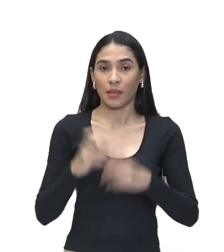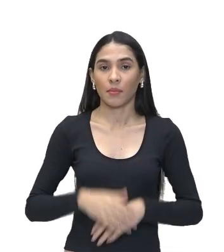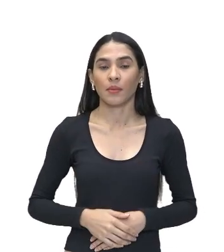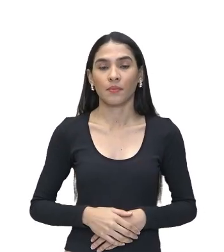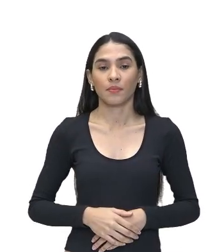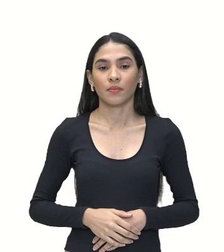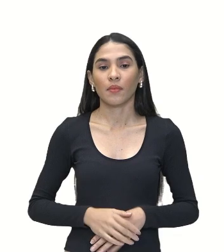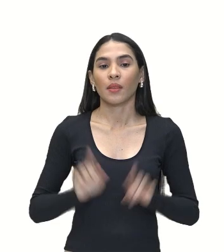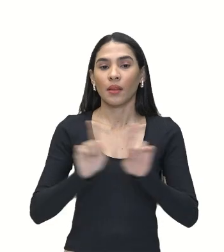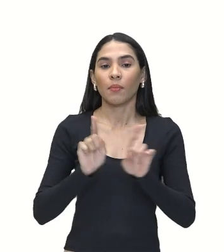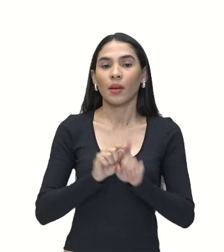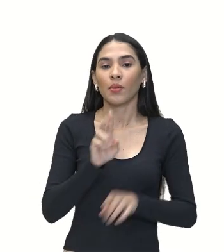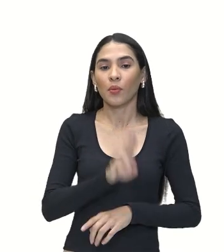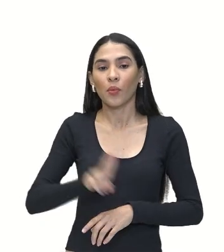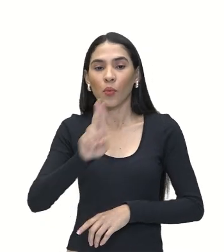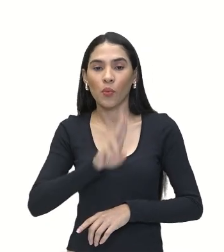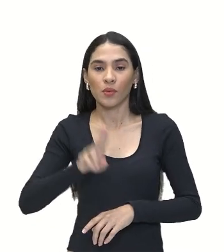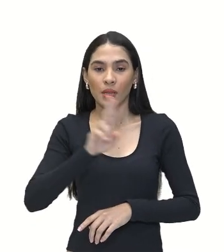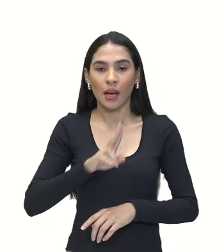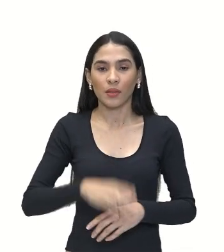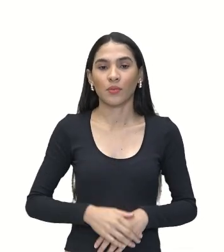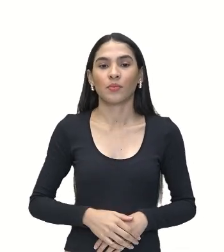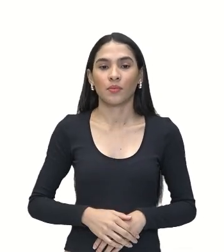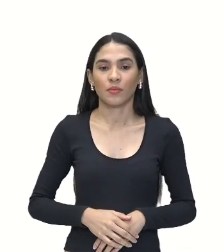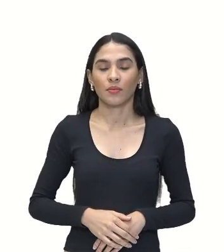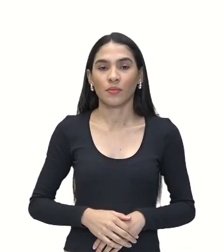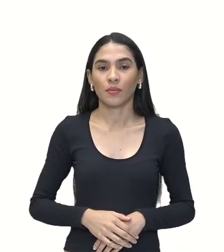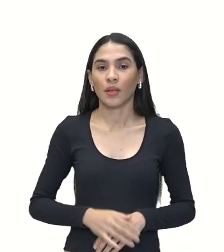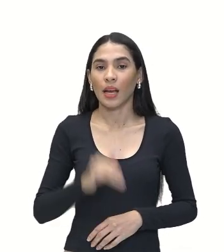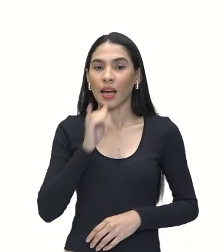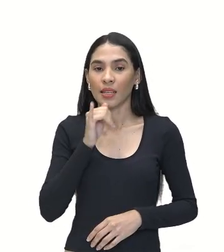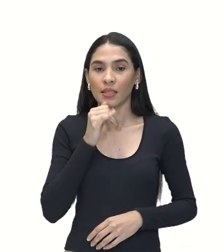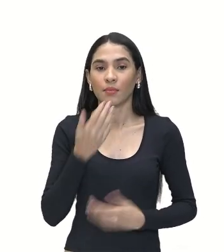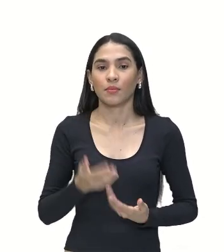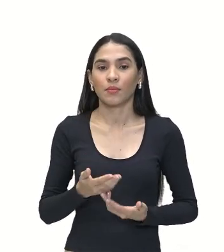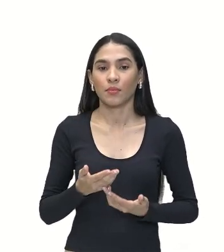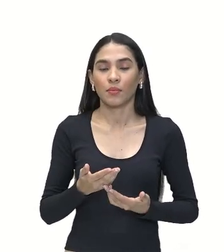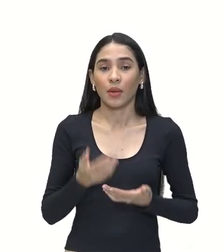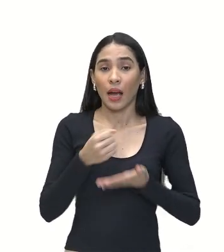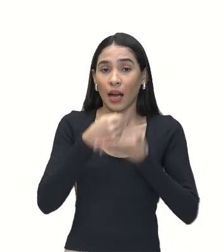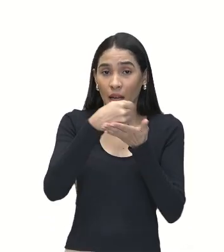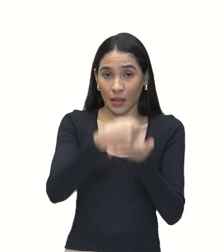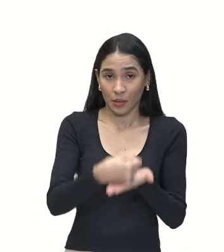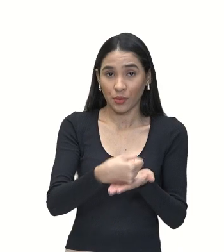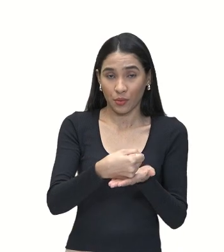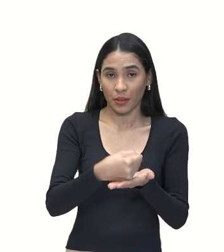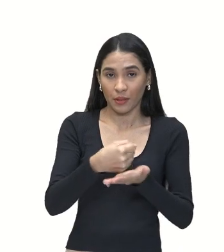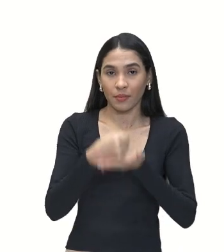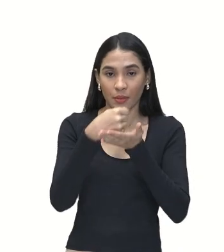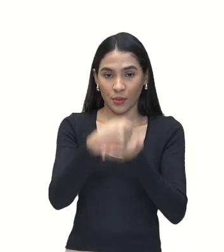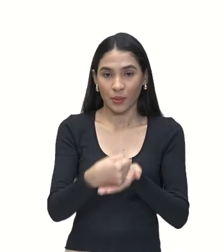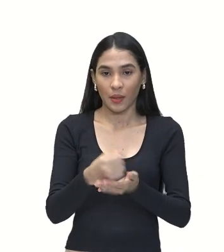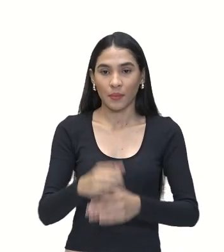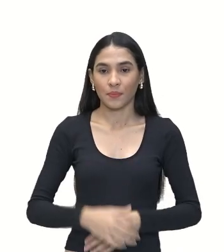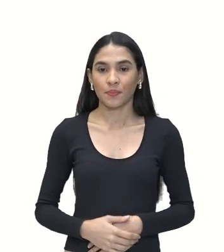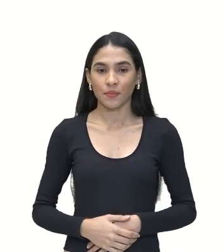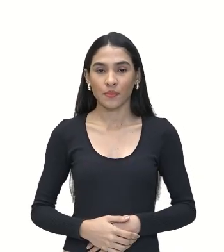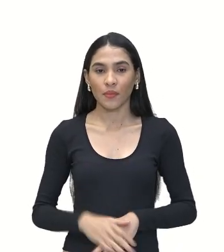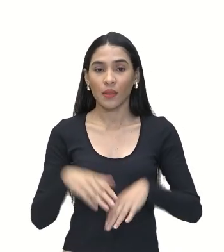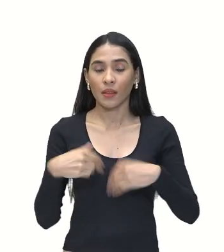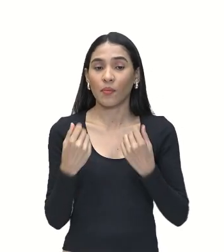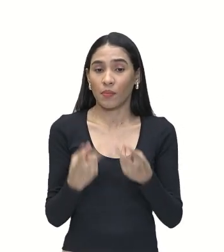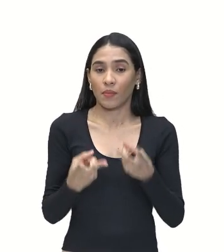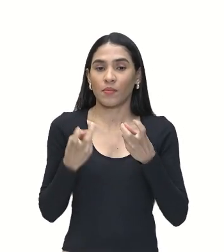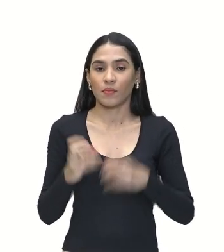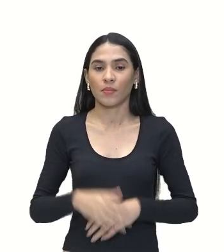está sendo utilizado nesse sentido aqui de prestar auxílio, ajudar, ok? Então